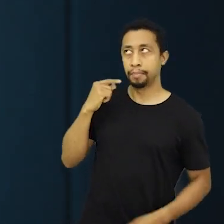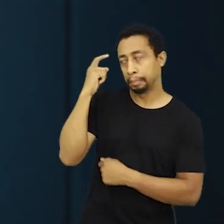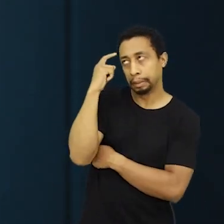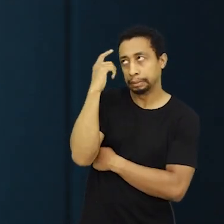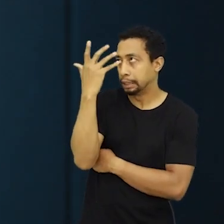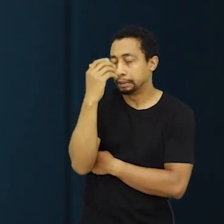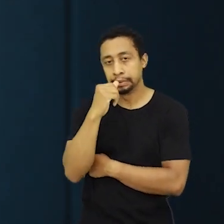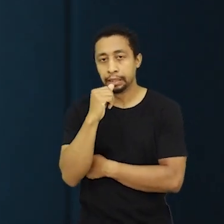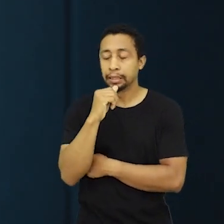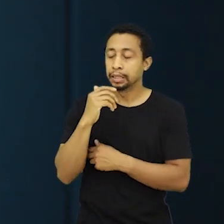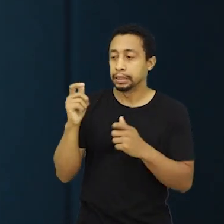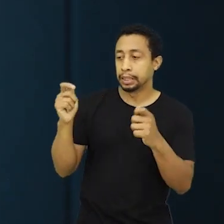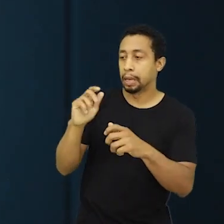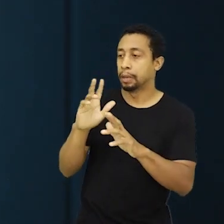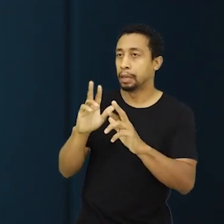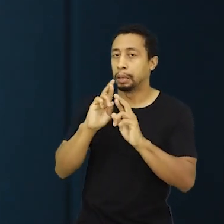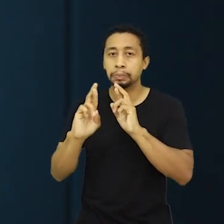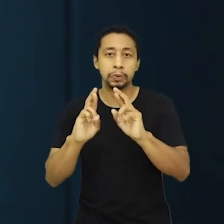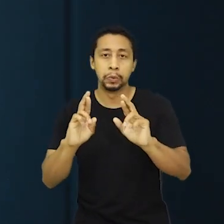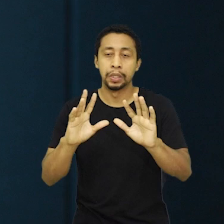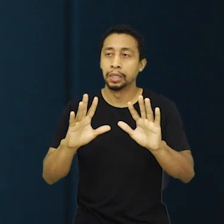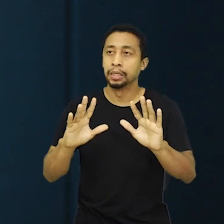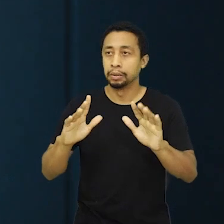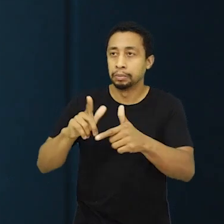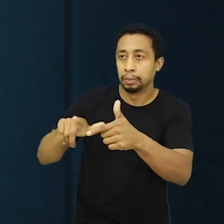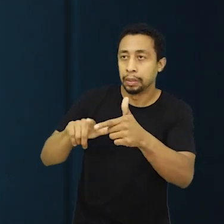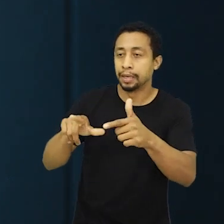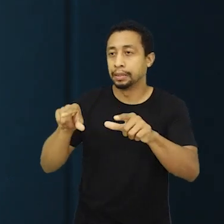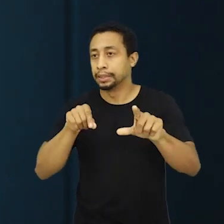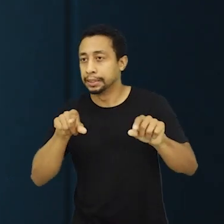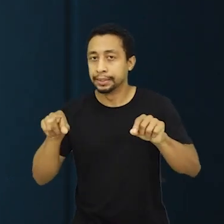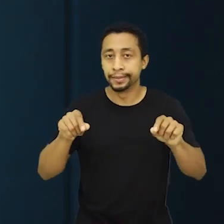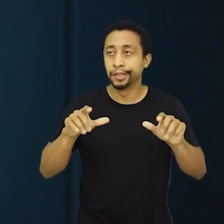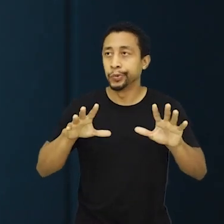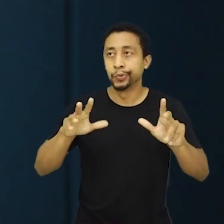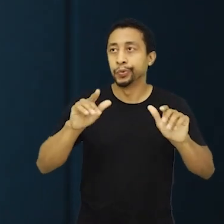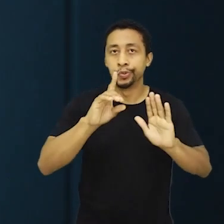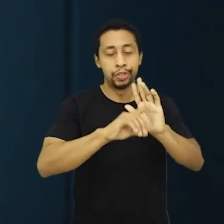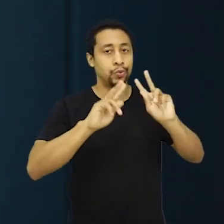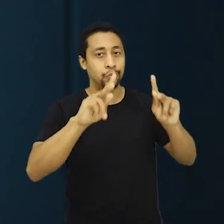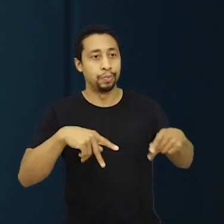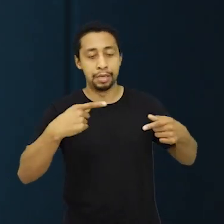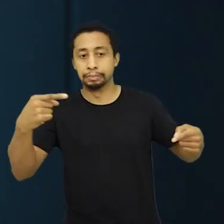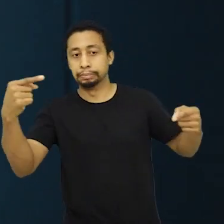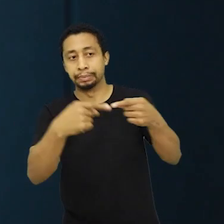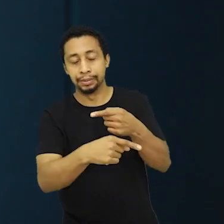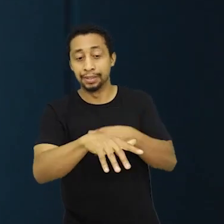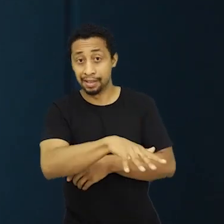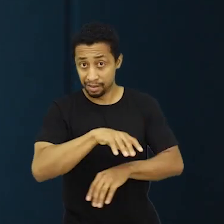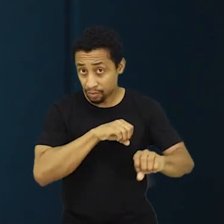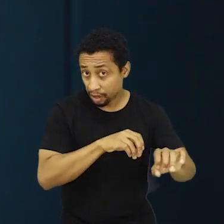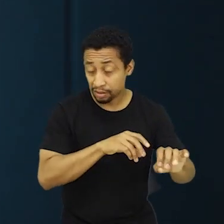teria respostas para os dilemas e desafios cotidianos de violação dos direitos humanos quando a gente está trabalhando no âmbito da